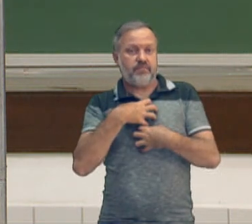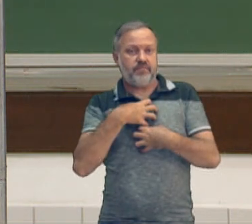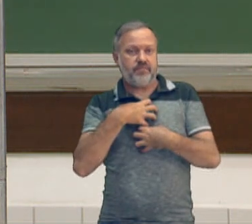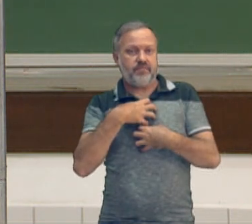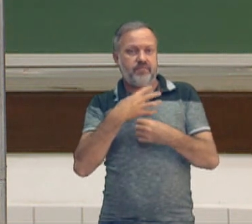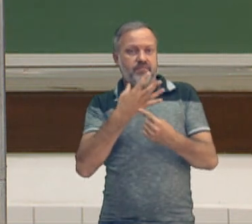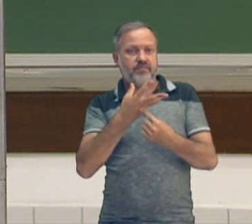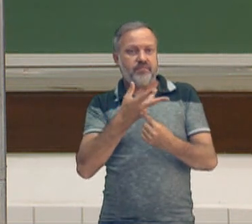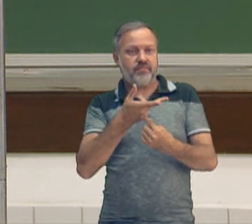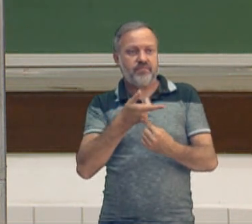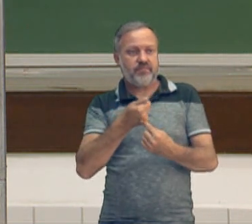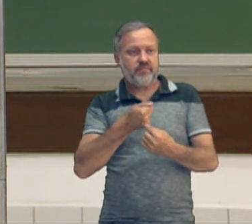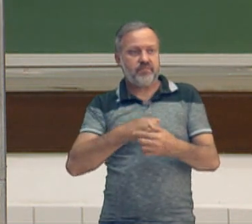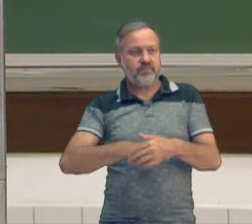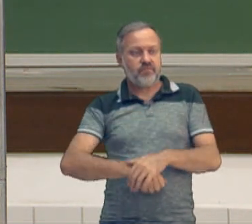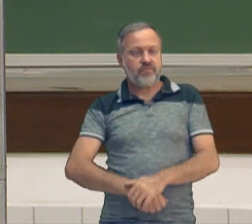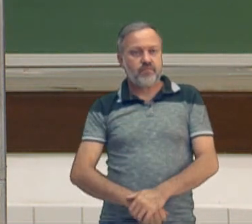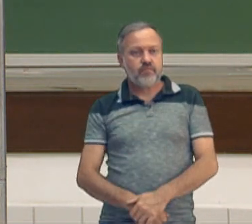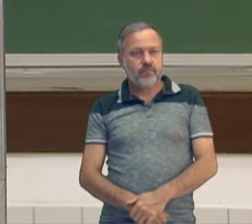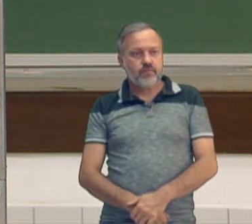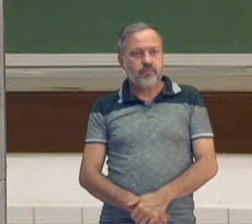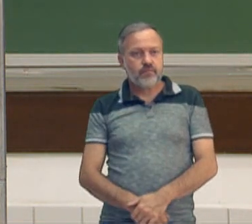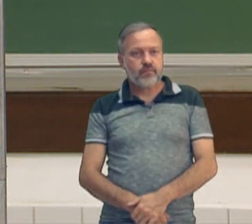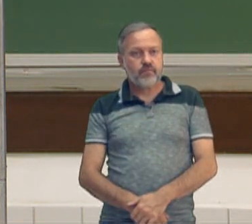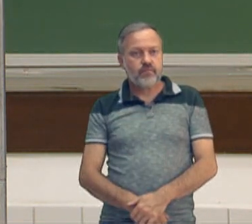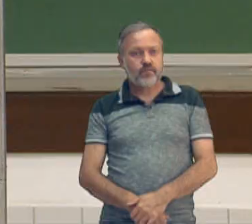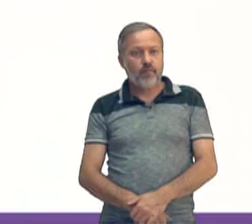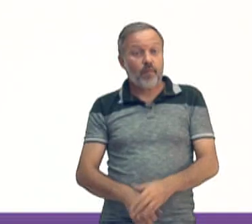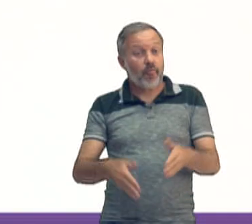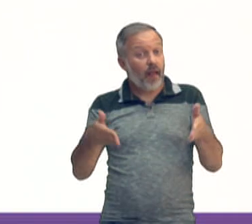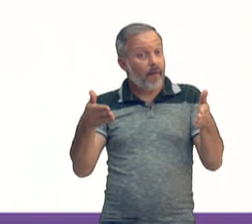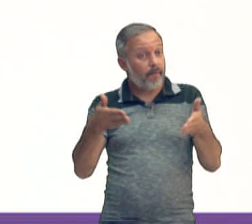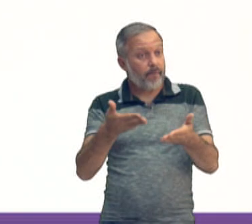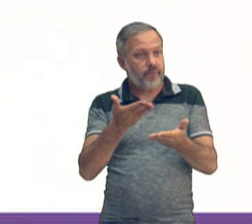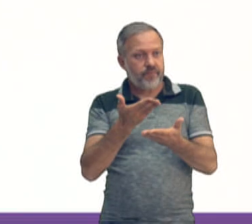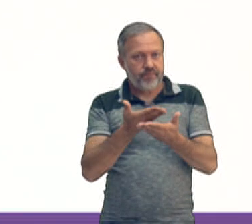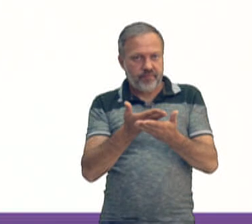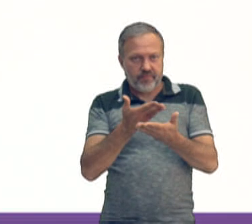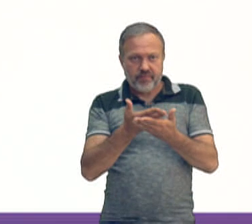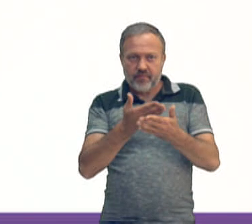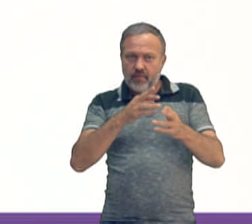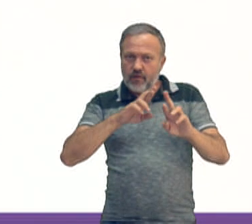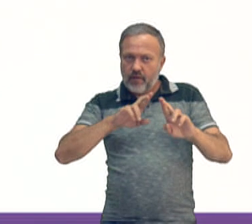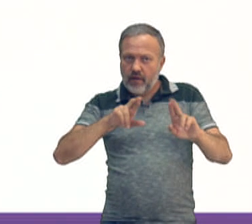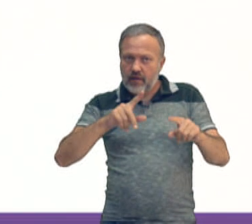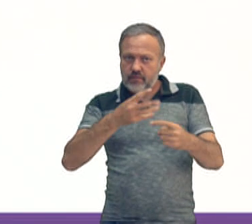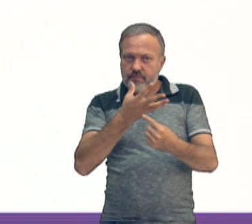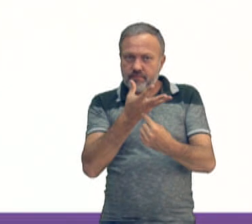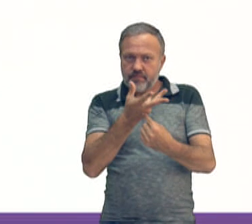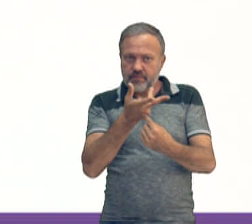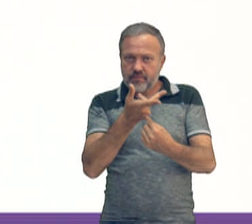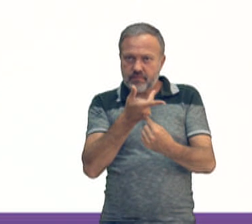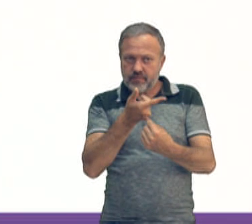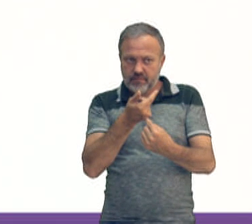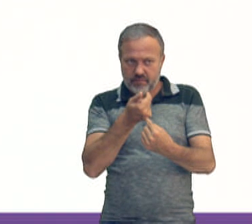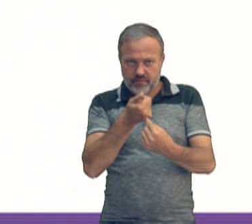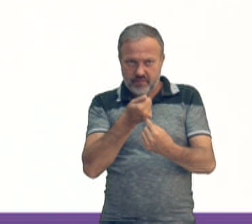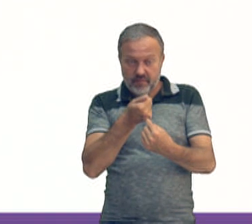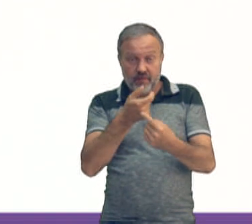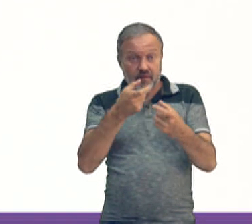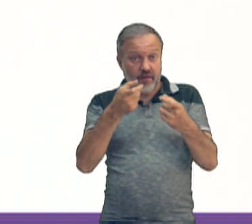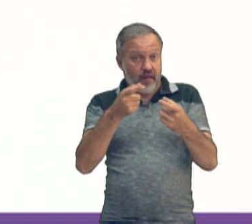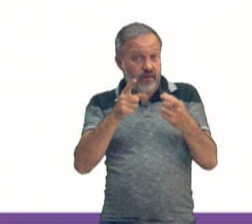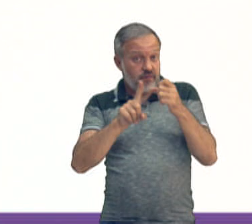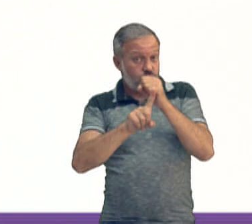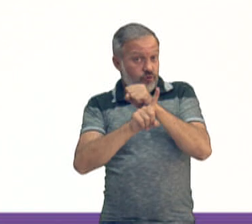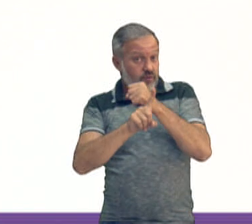artísticas. Nesta aula, então, trataremos diferentes expressões artísticas que estão presentes na cultura e na religiosidade